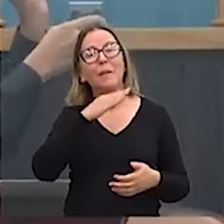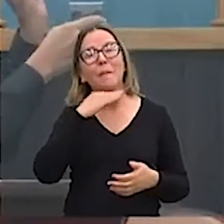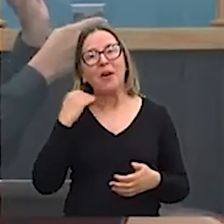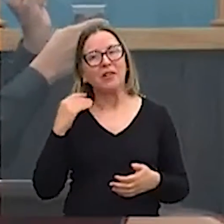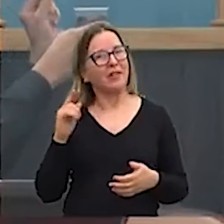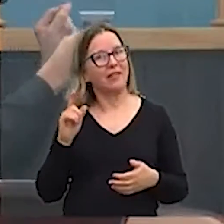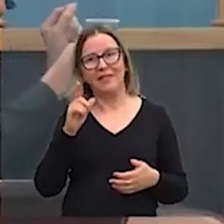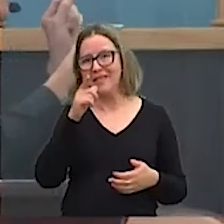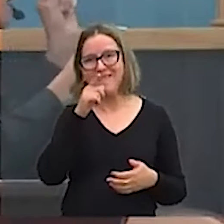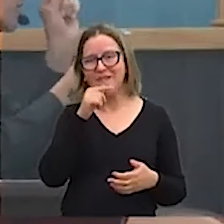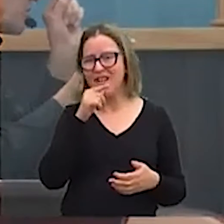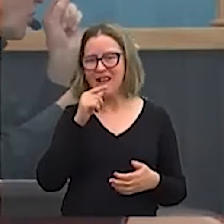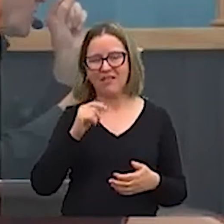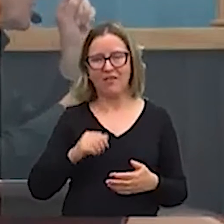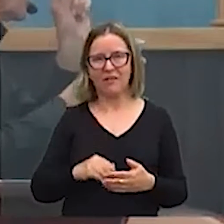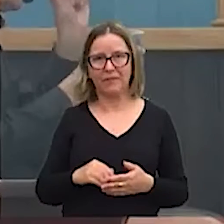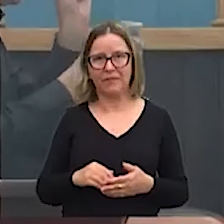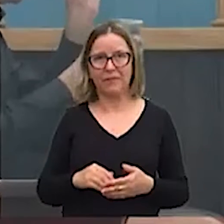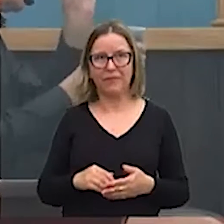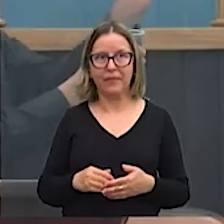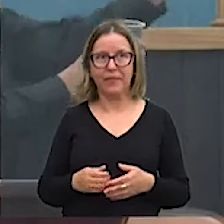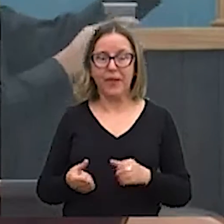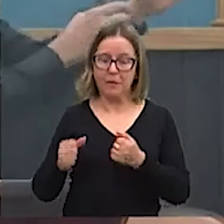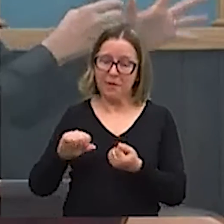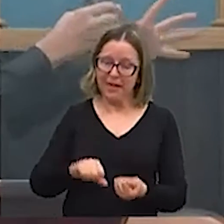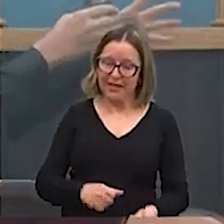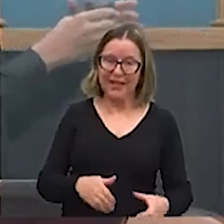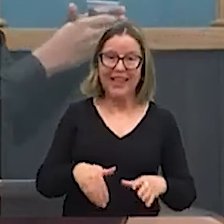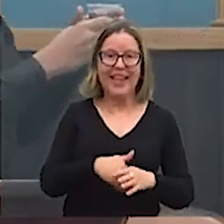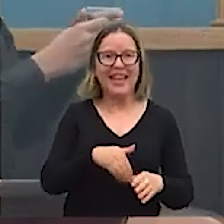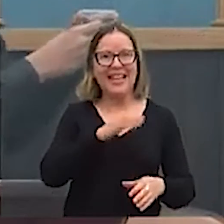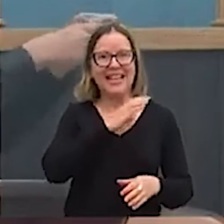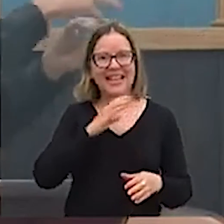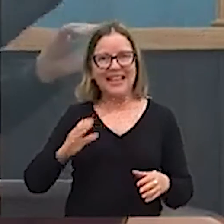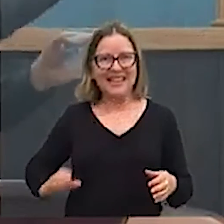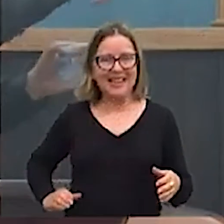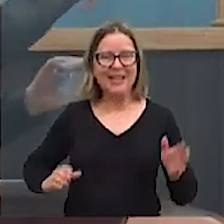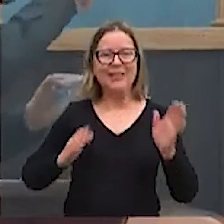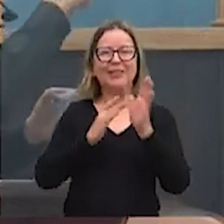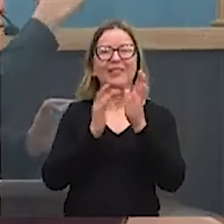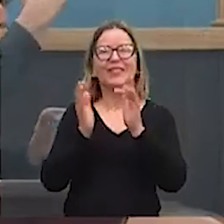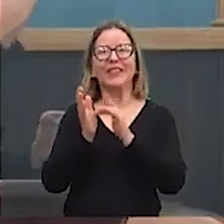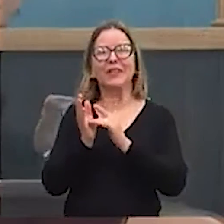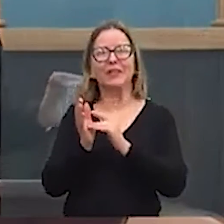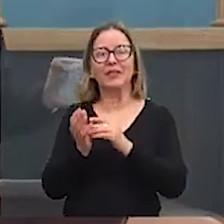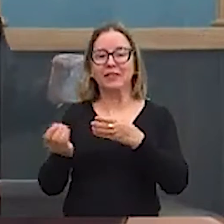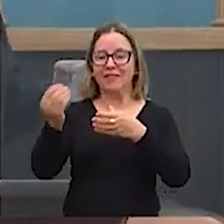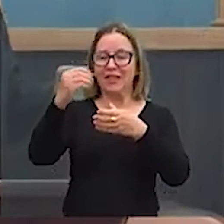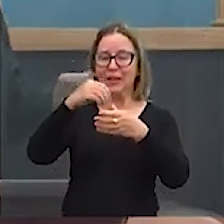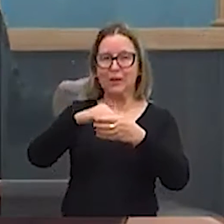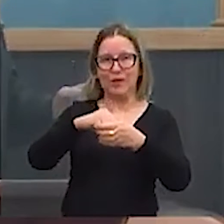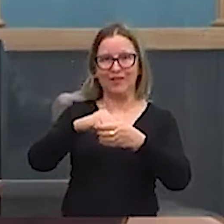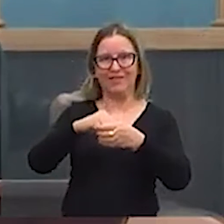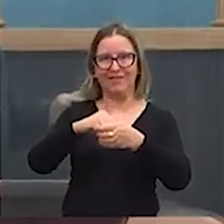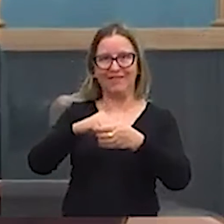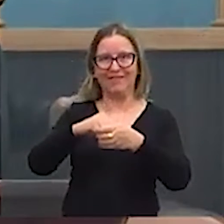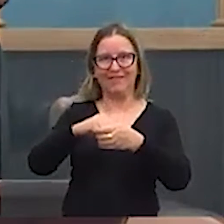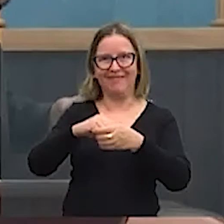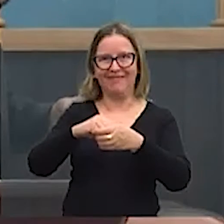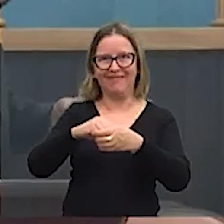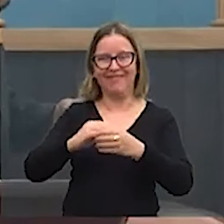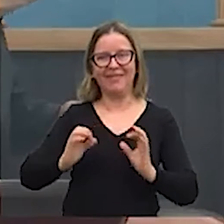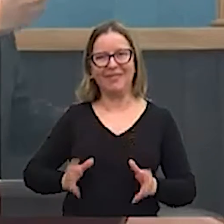Batizado eis Christos, Jesus. Foi batizados para dentro de Cristo, lá na